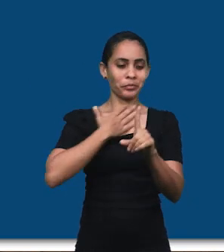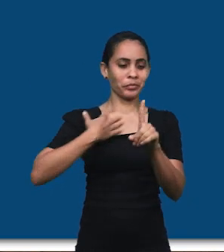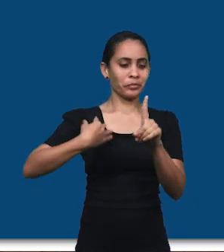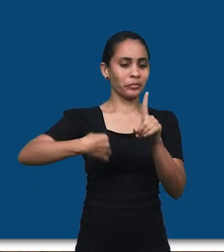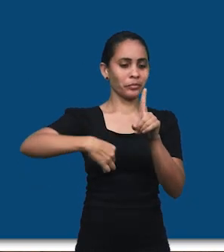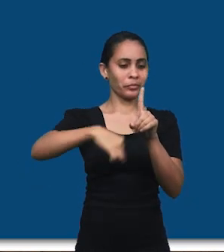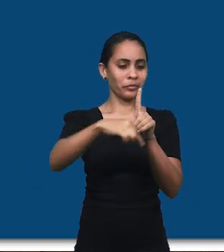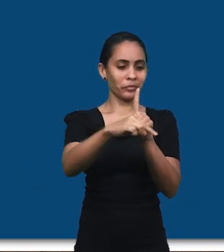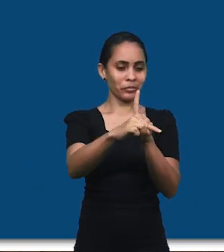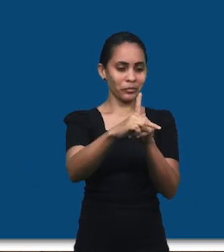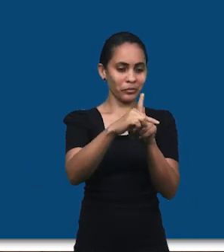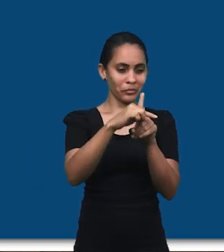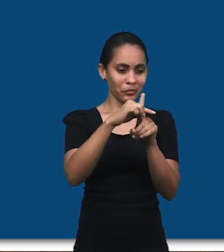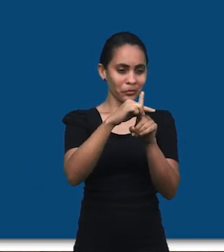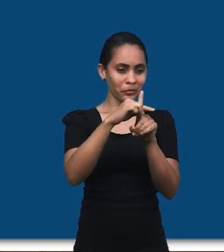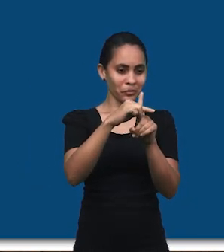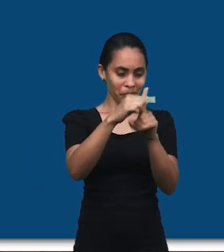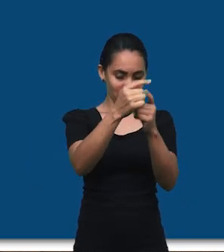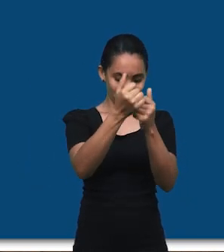para